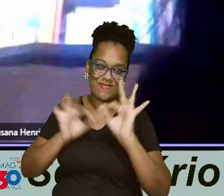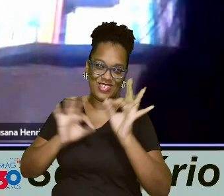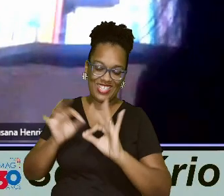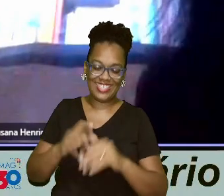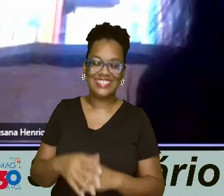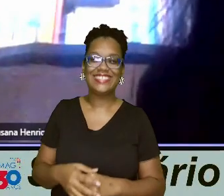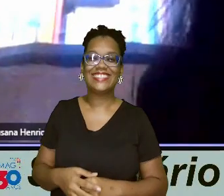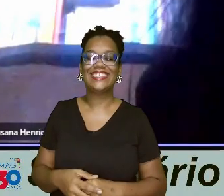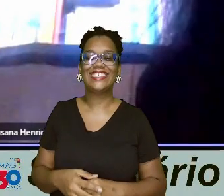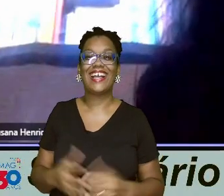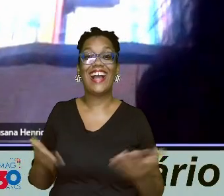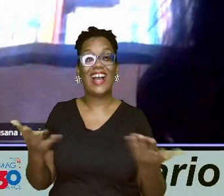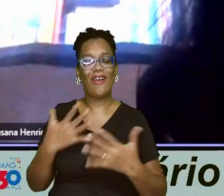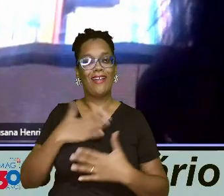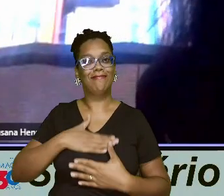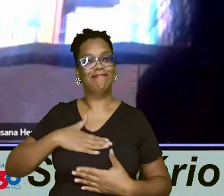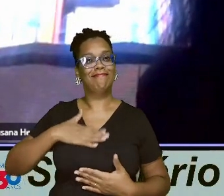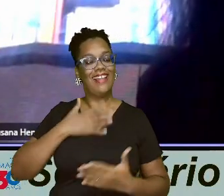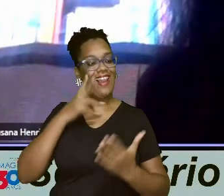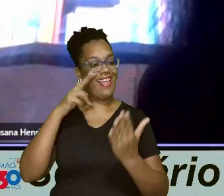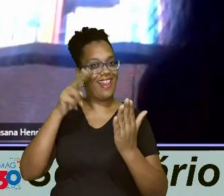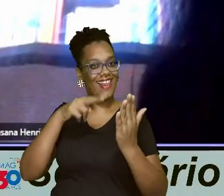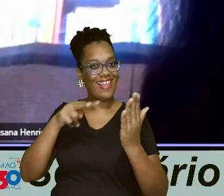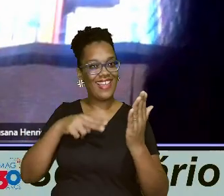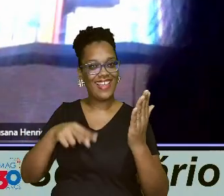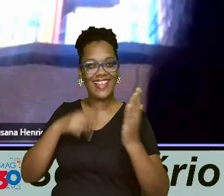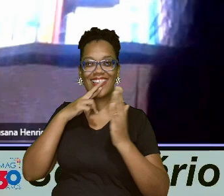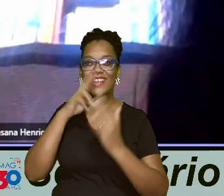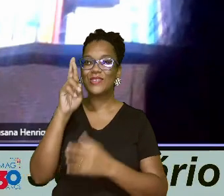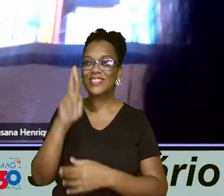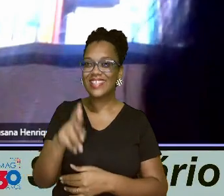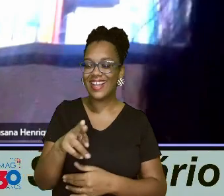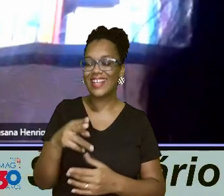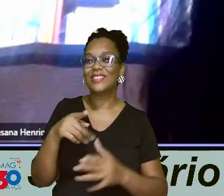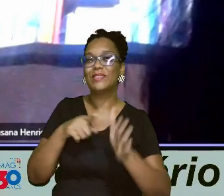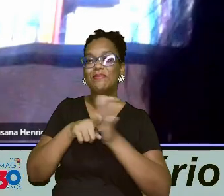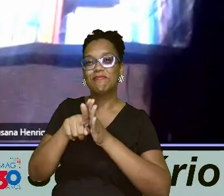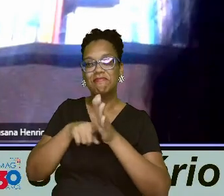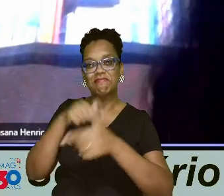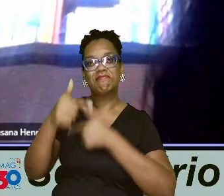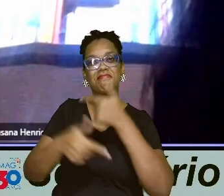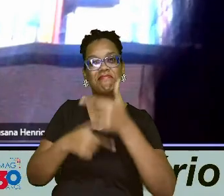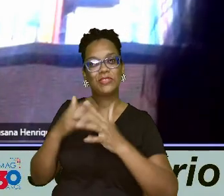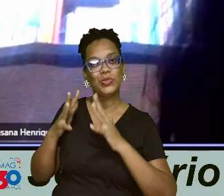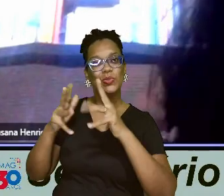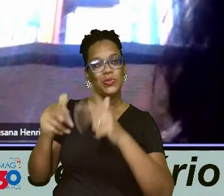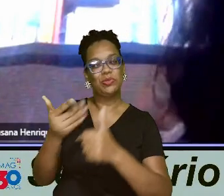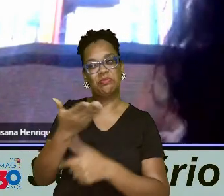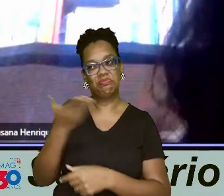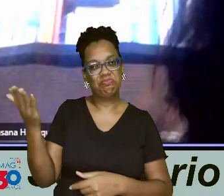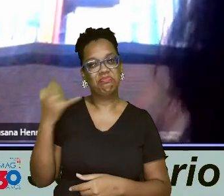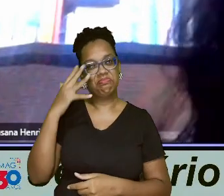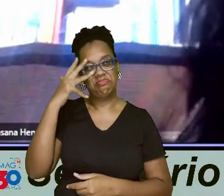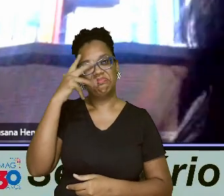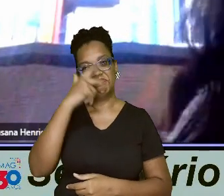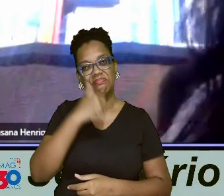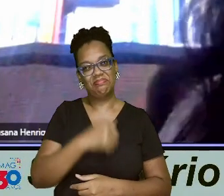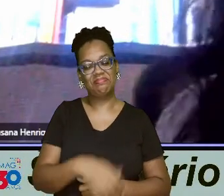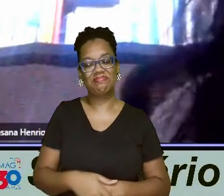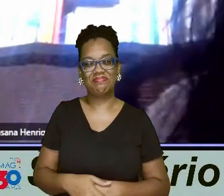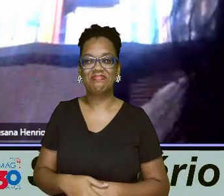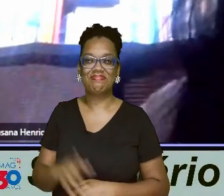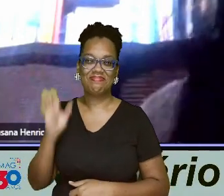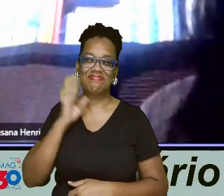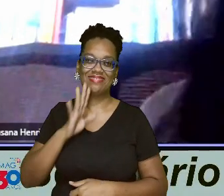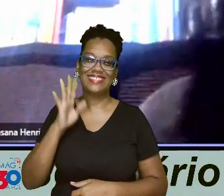aí tenho o prazer agora de ler, né, o resultado dessa empreitada de todos os senhores, é muito, muito,